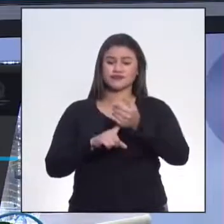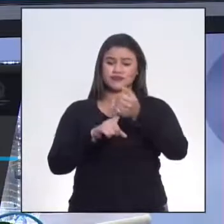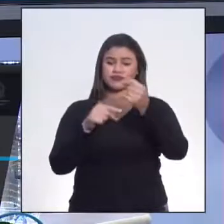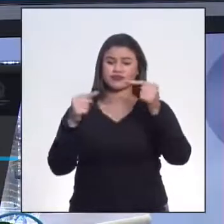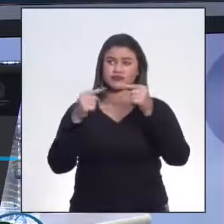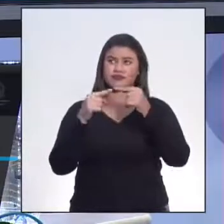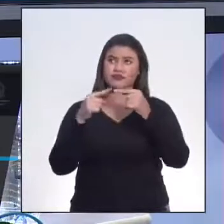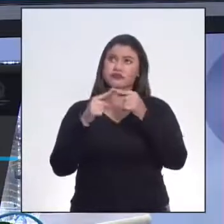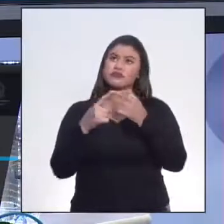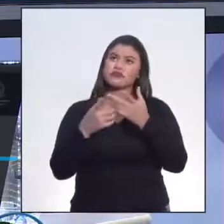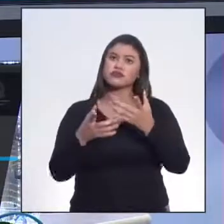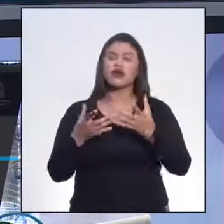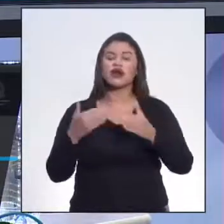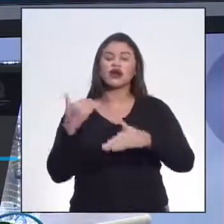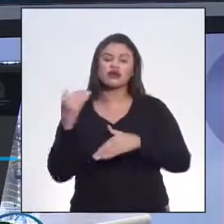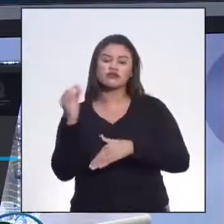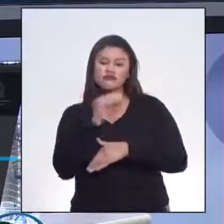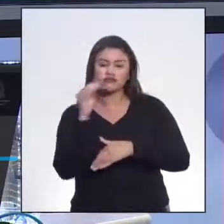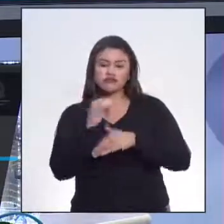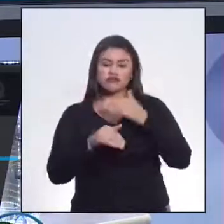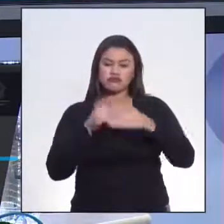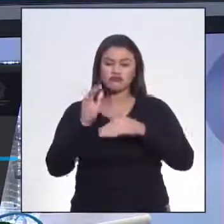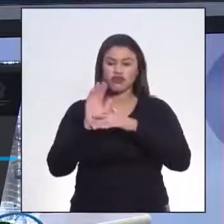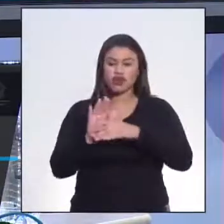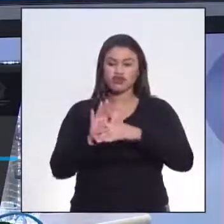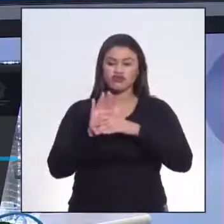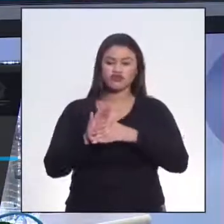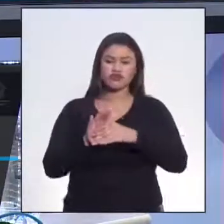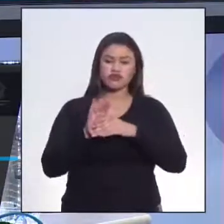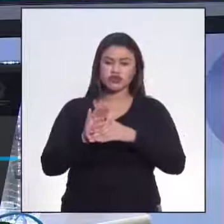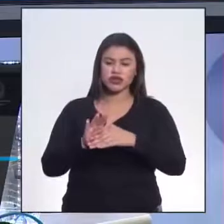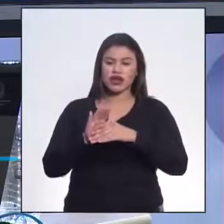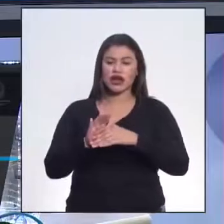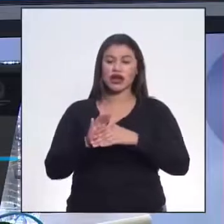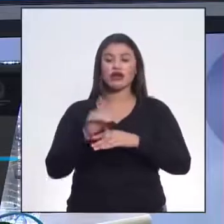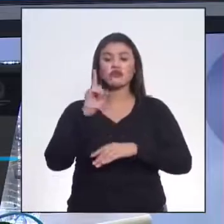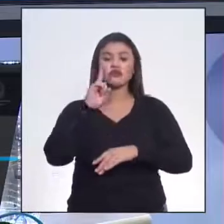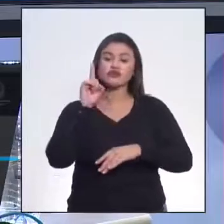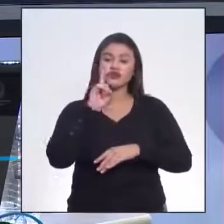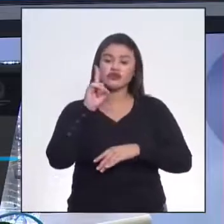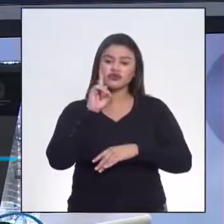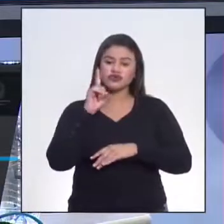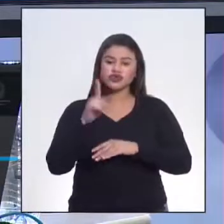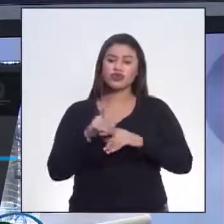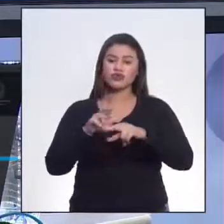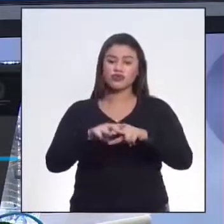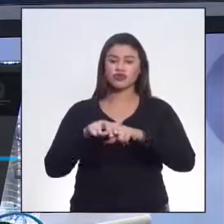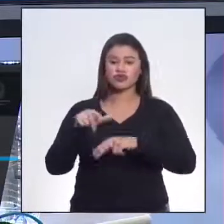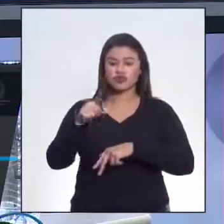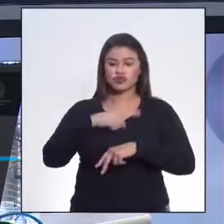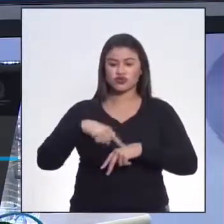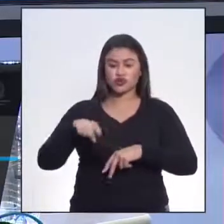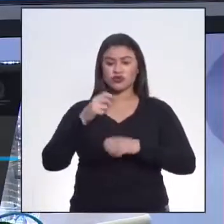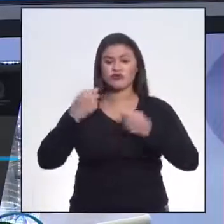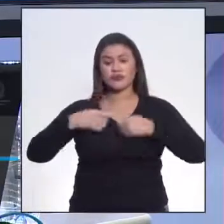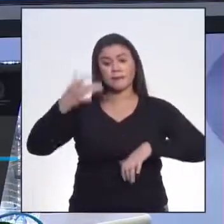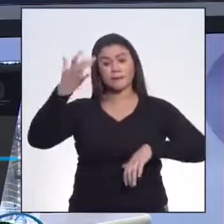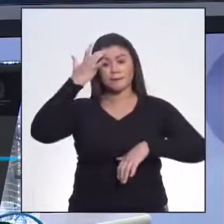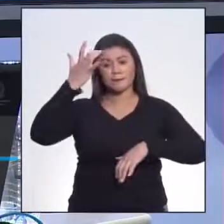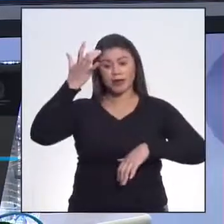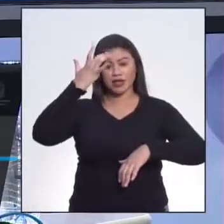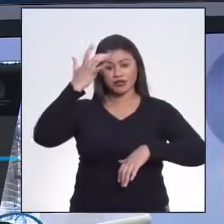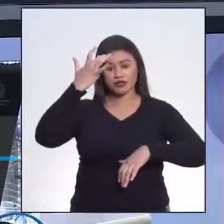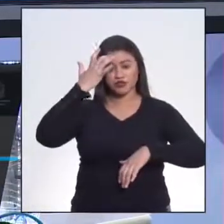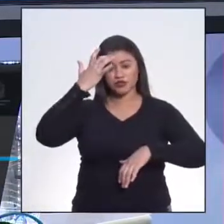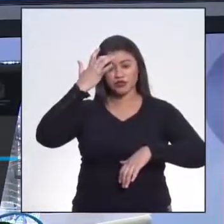serviço, né, para acelerar, para ajudar, para apoiar o nosso dia a dia. E por isso que nós devemos usar de forma consciente, de